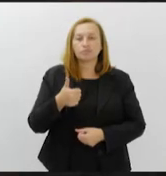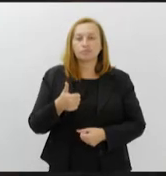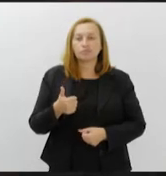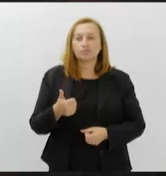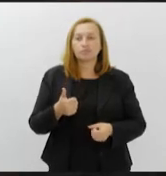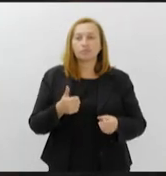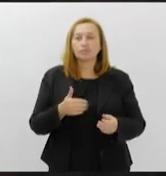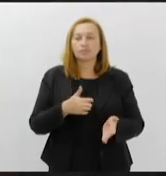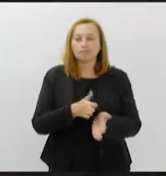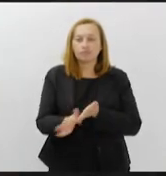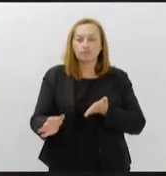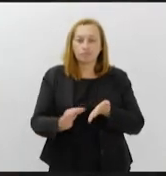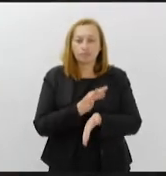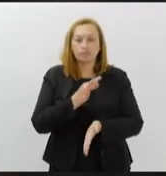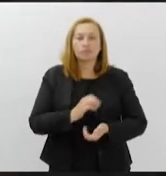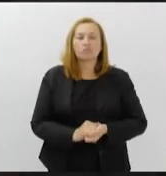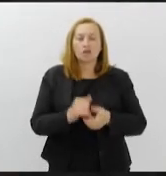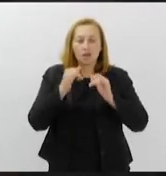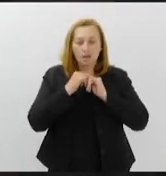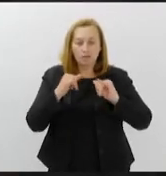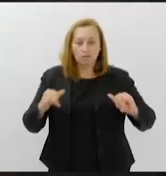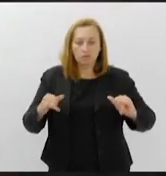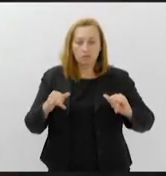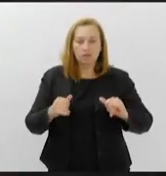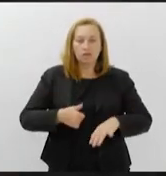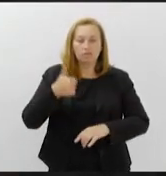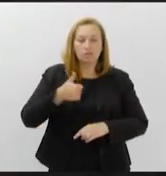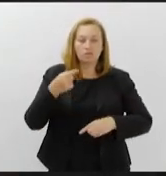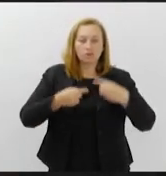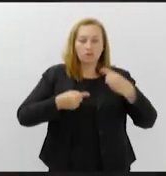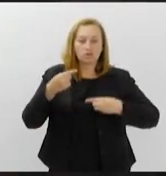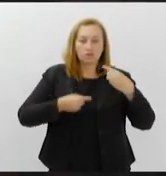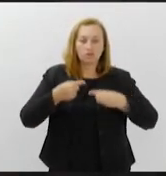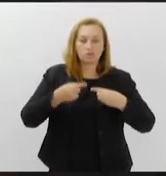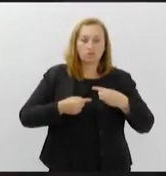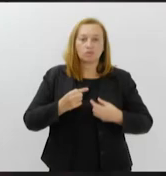vai autógrafo. Anuncio, em primeira discussão,